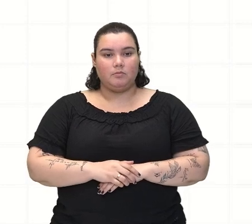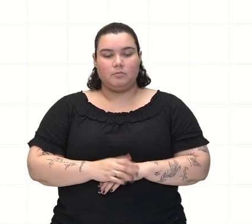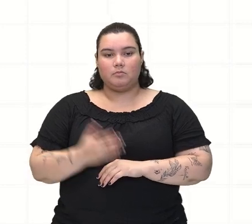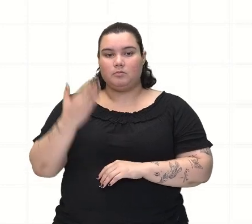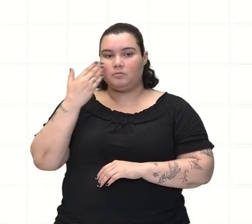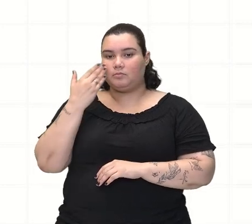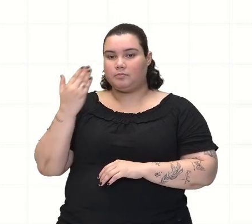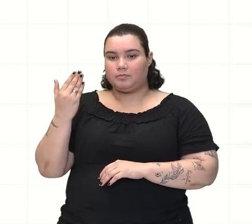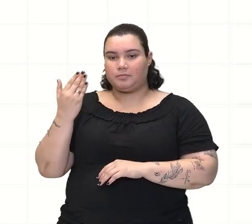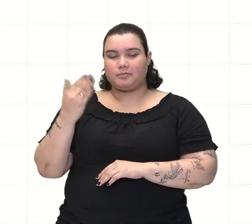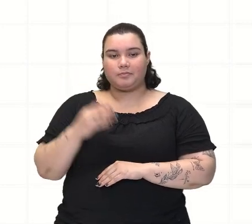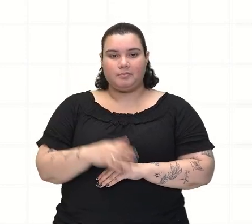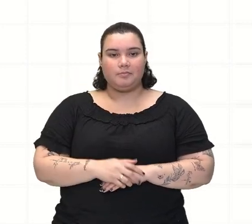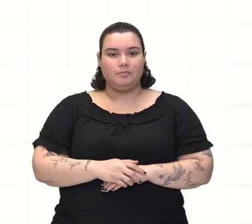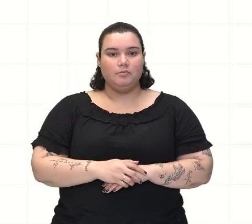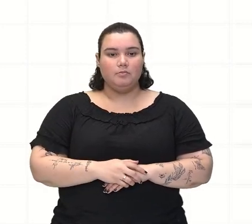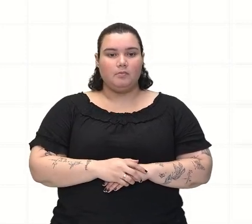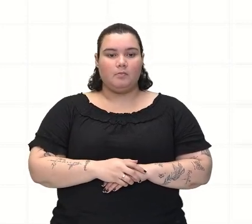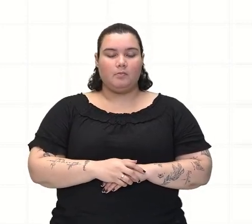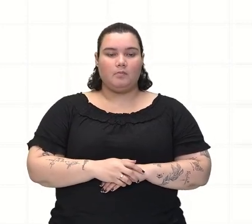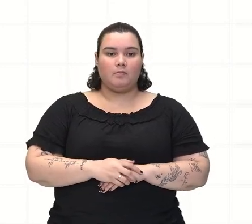ó,